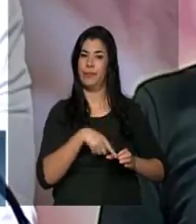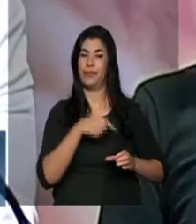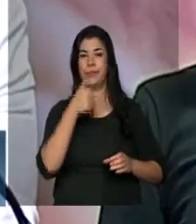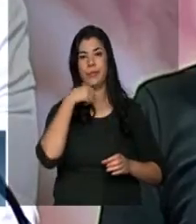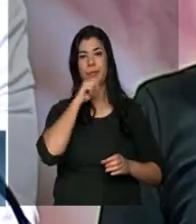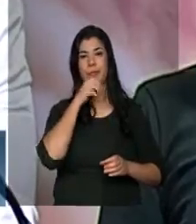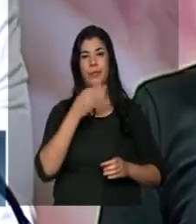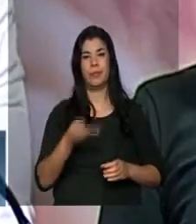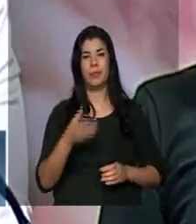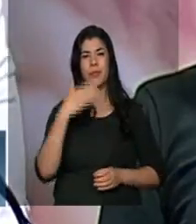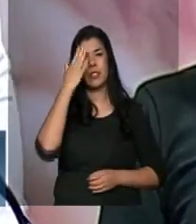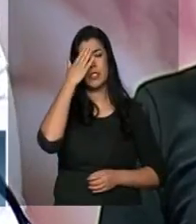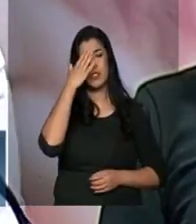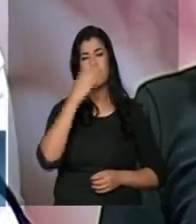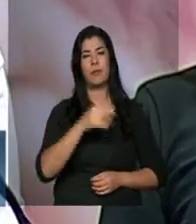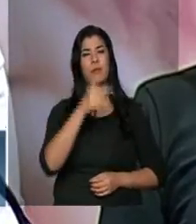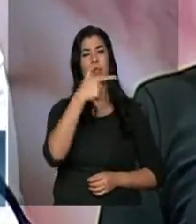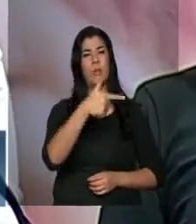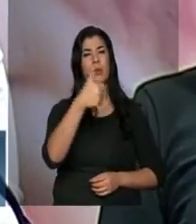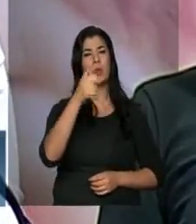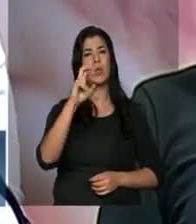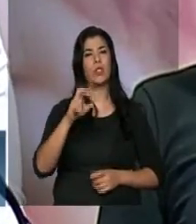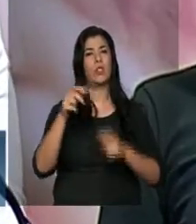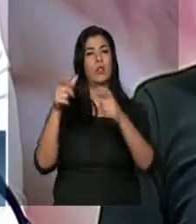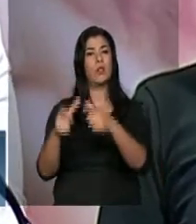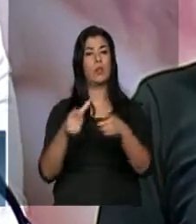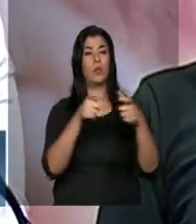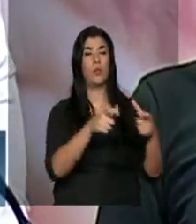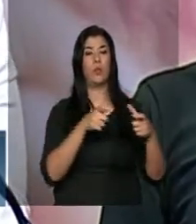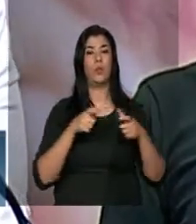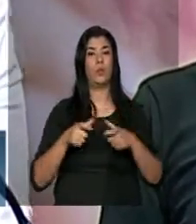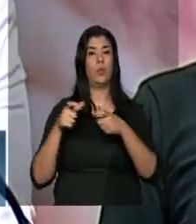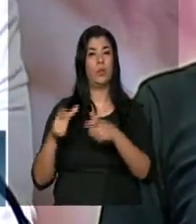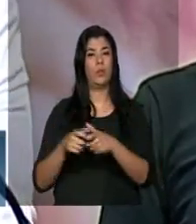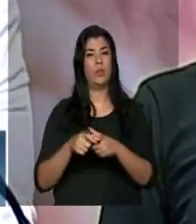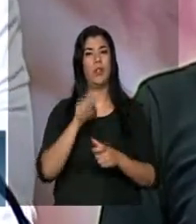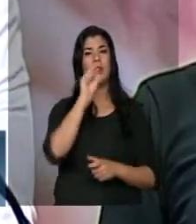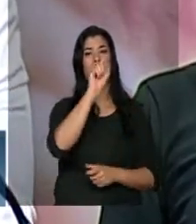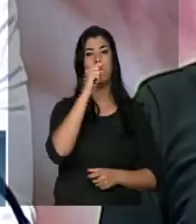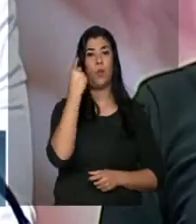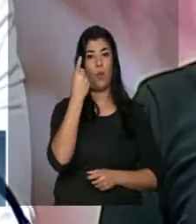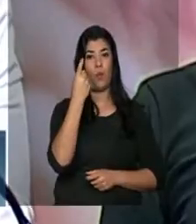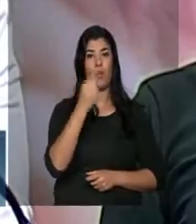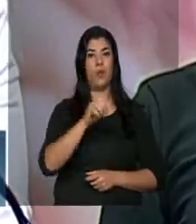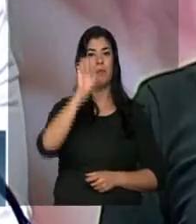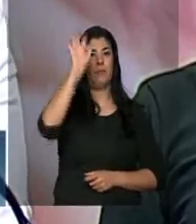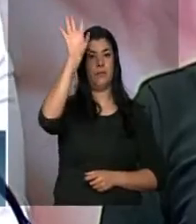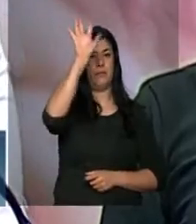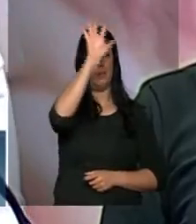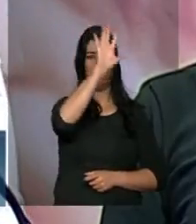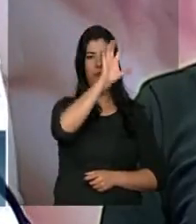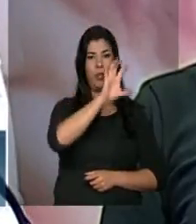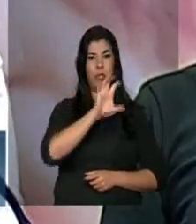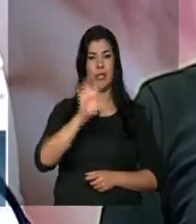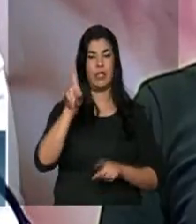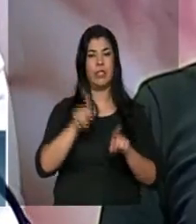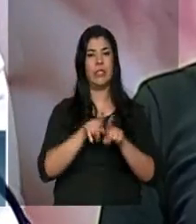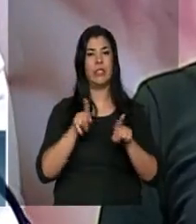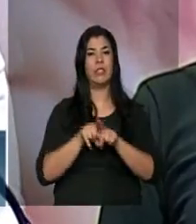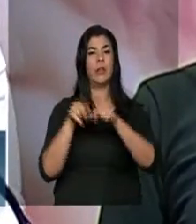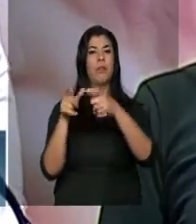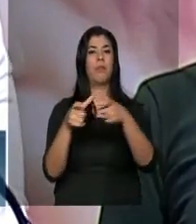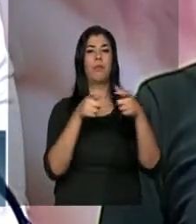com 215 bancos de leite, pelo menos cada um em cada estado, isso é muito significativo, né, e os postos